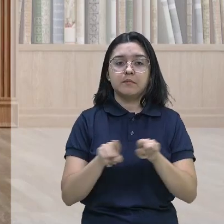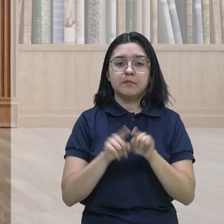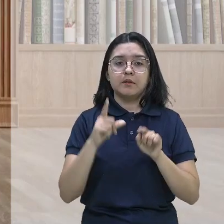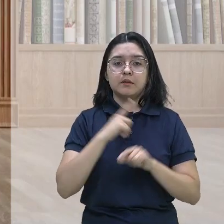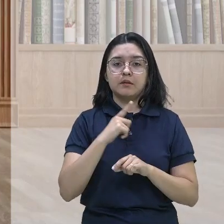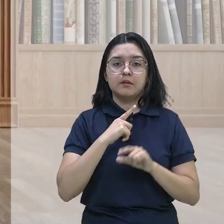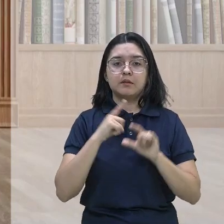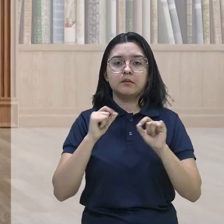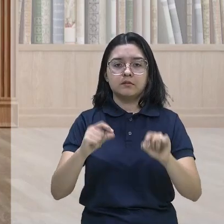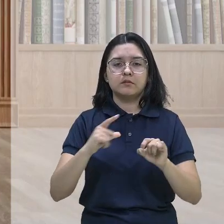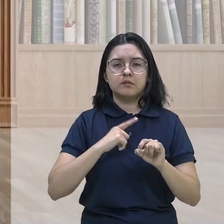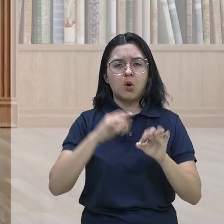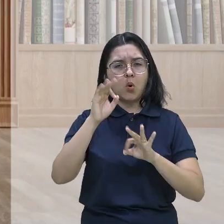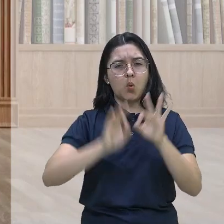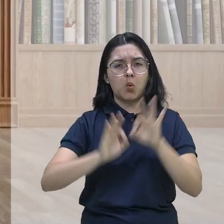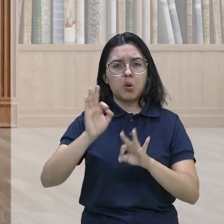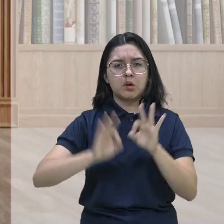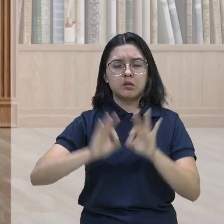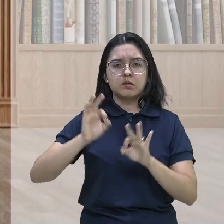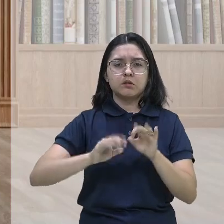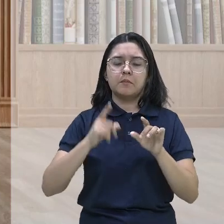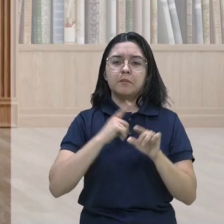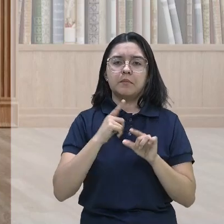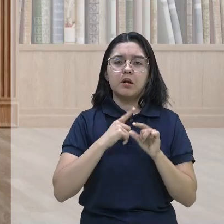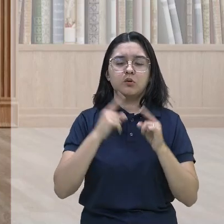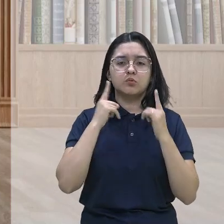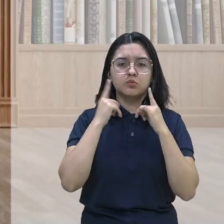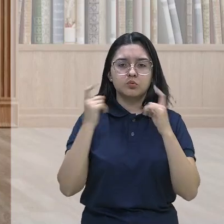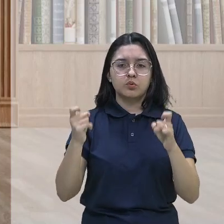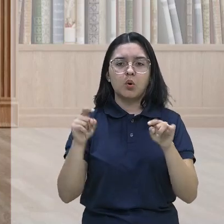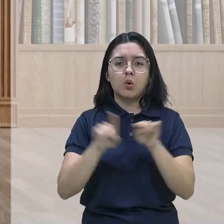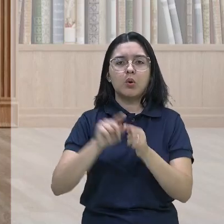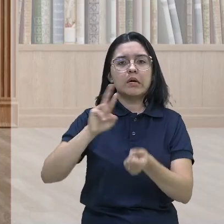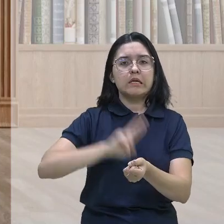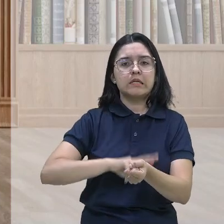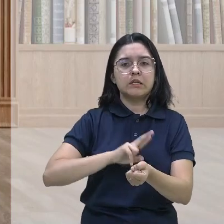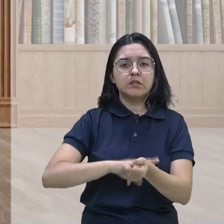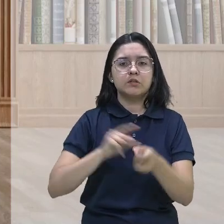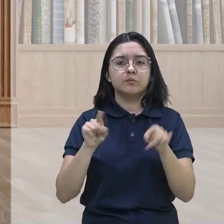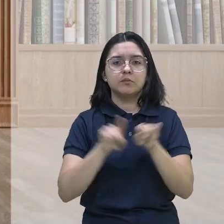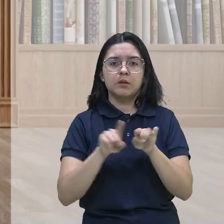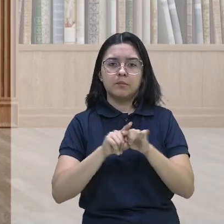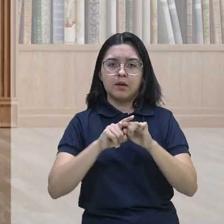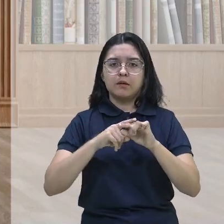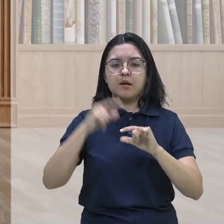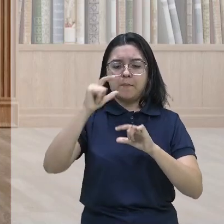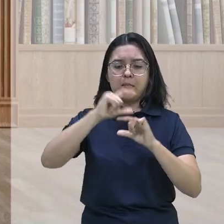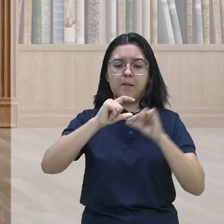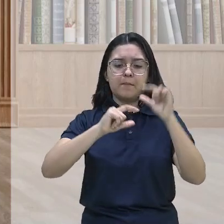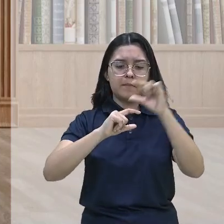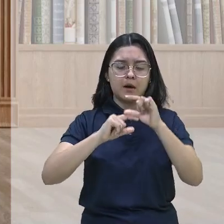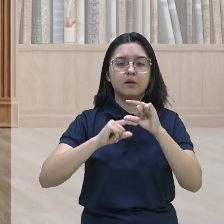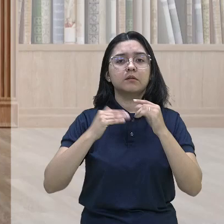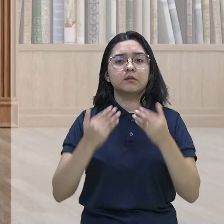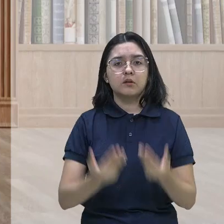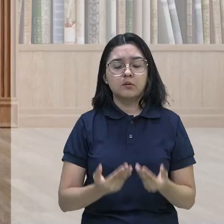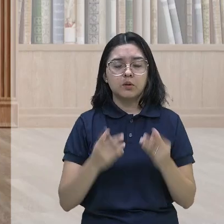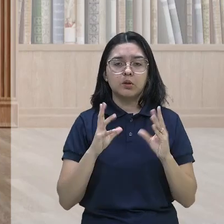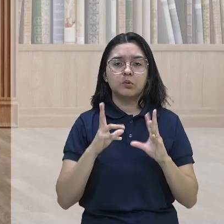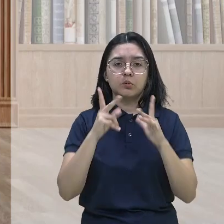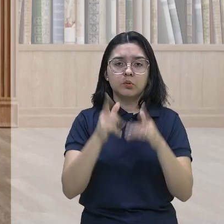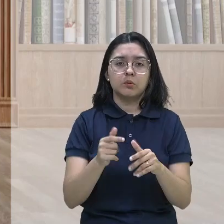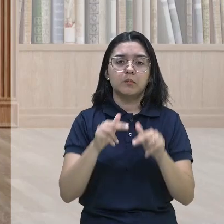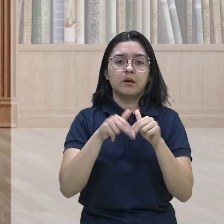métrica muito bem definida para gerar sonoridades, ritmos diversos. Percebe que tudo isso é exatamente porque